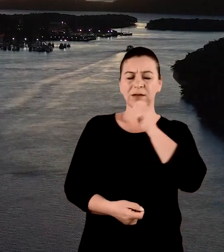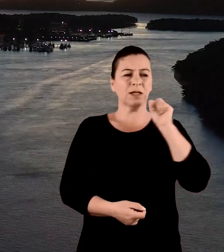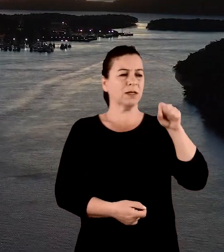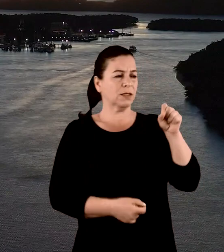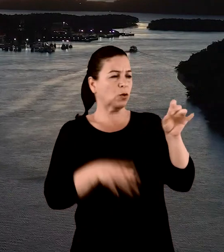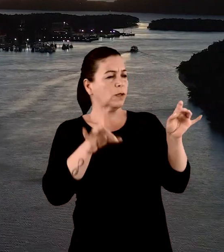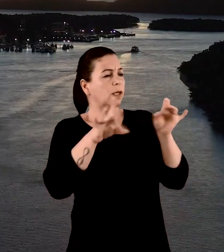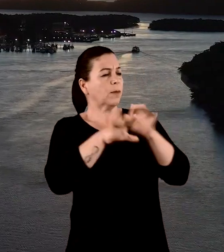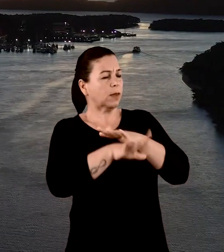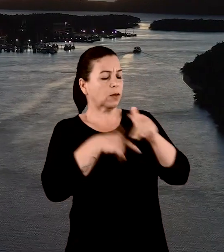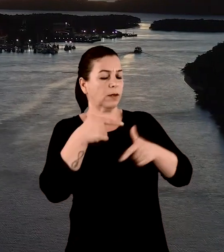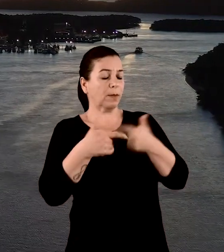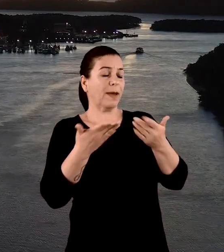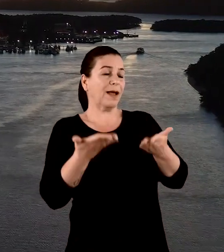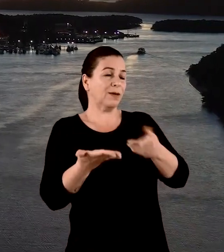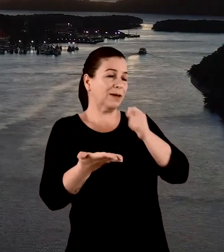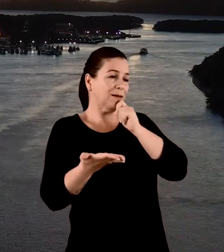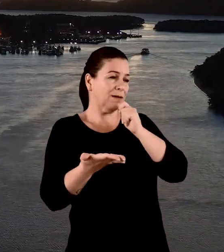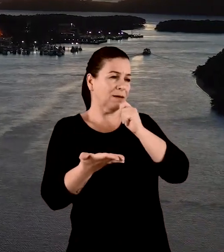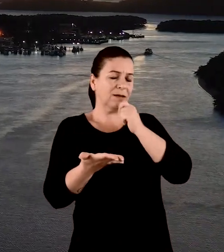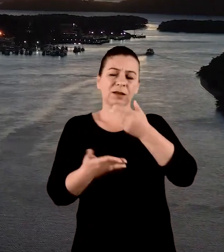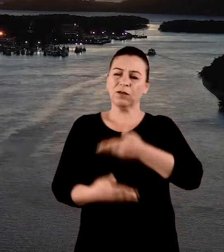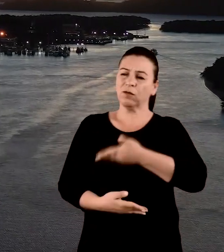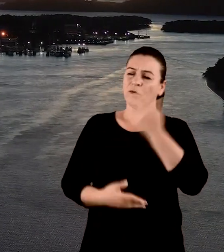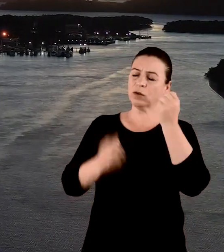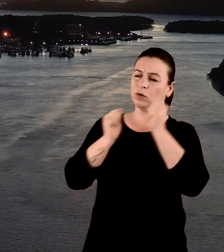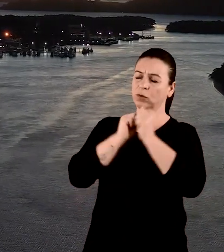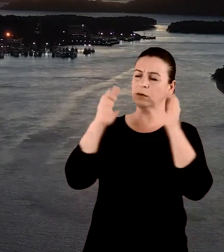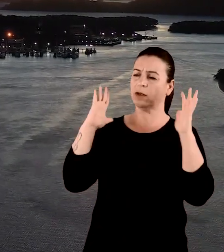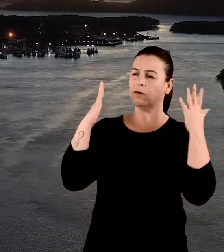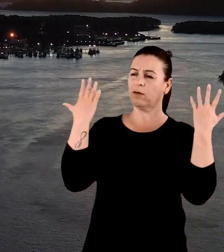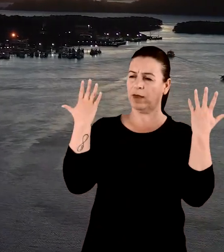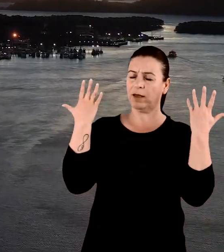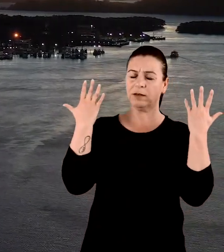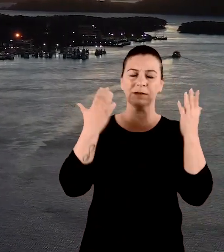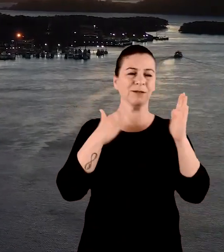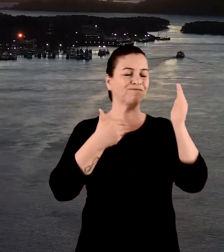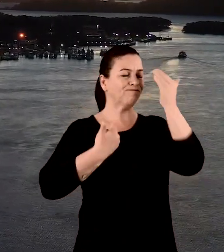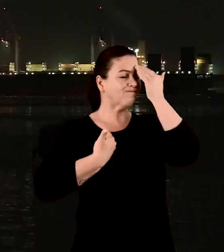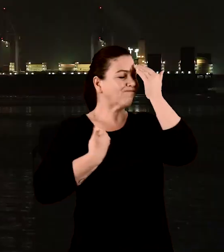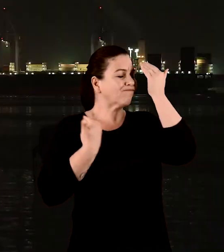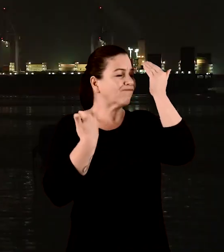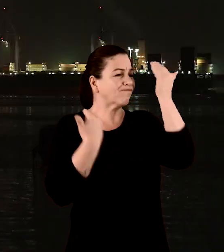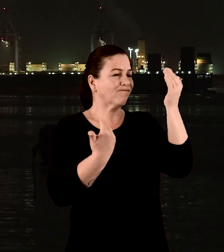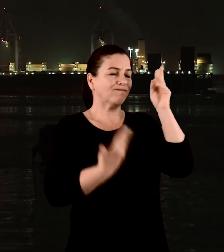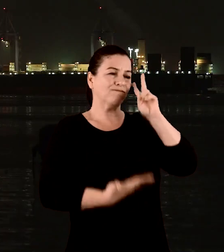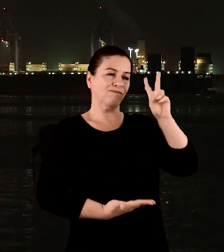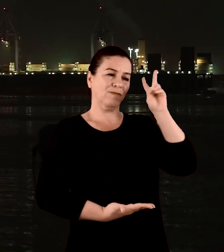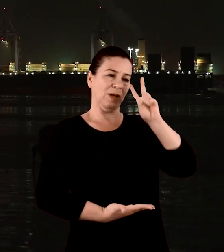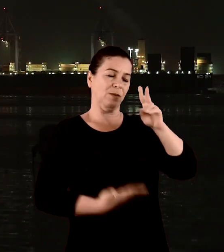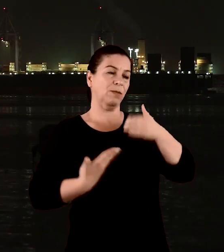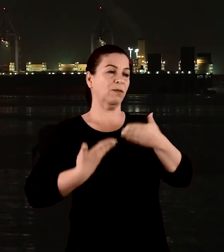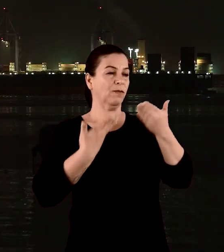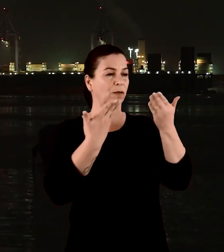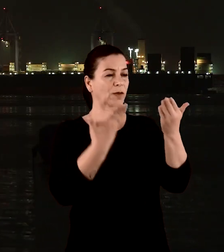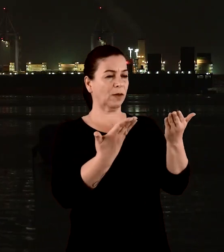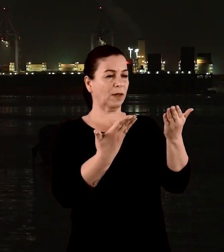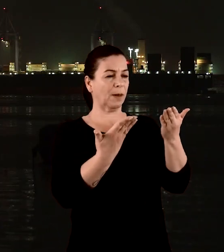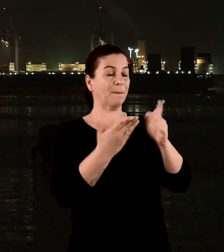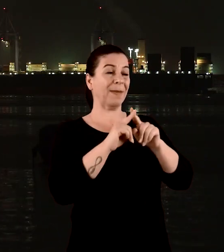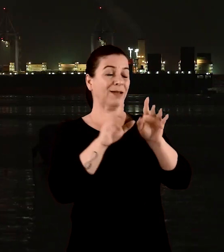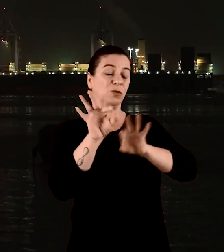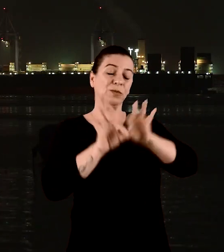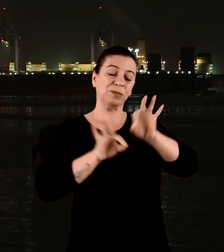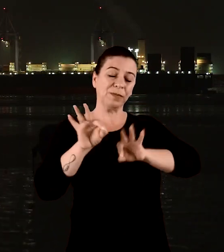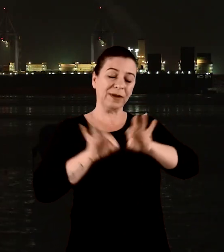Tô encerrando minha jornada ainda. Queria que você fosse com a gente na festa do clube. Agradeço muito você ter lembrado de me convidar.